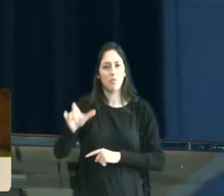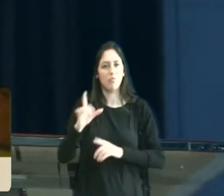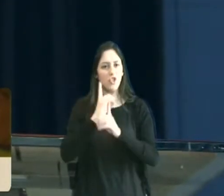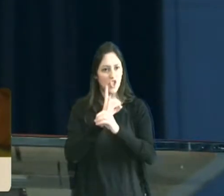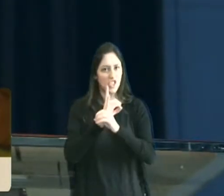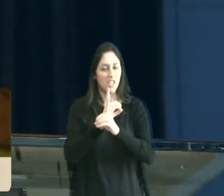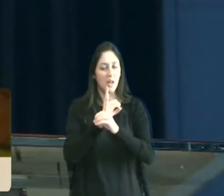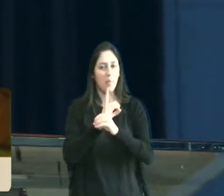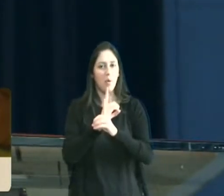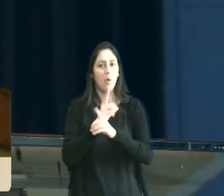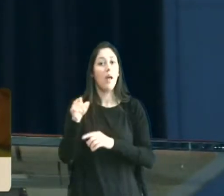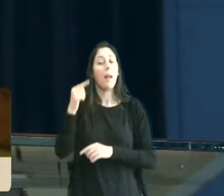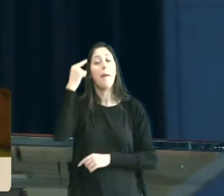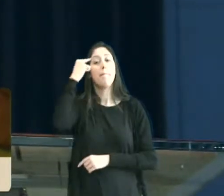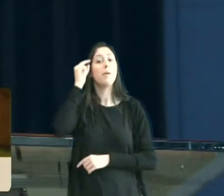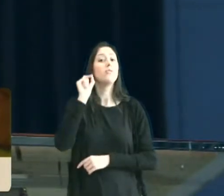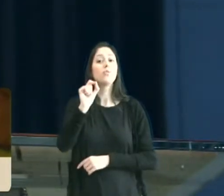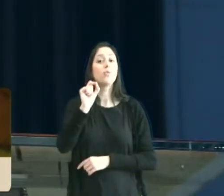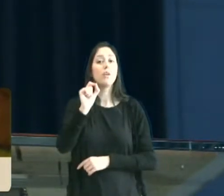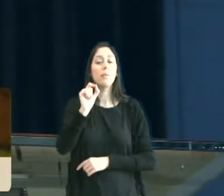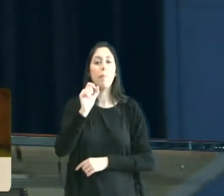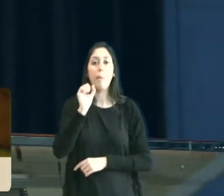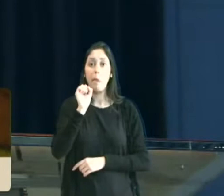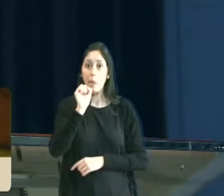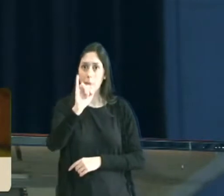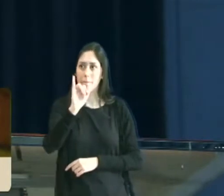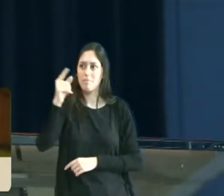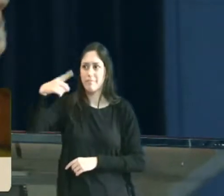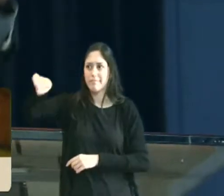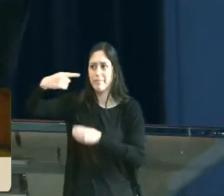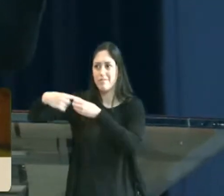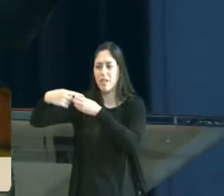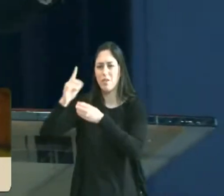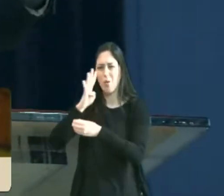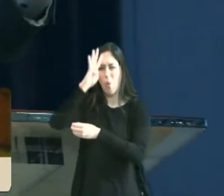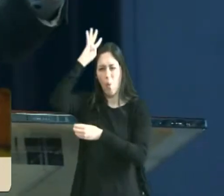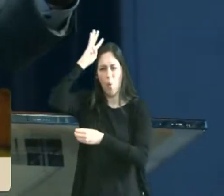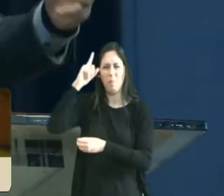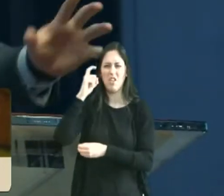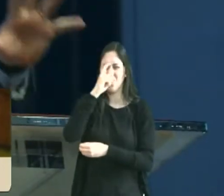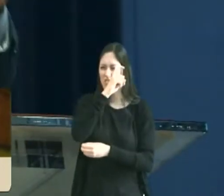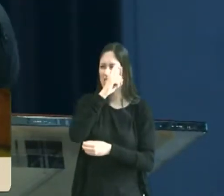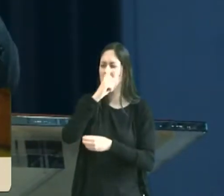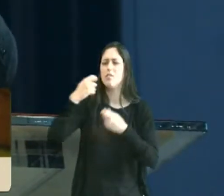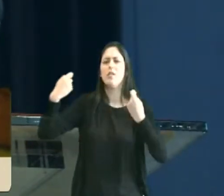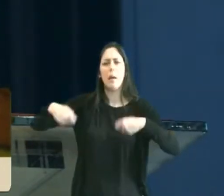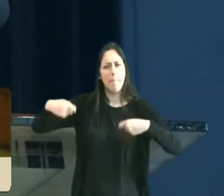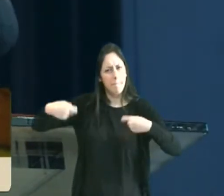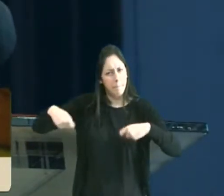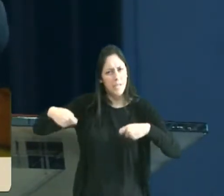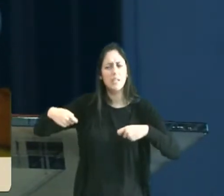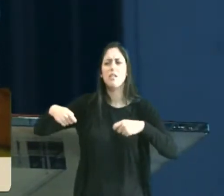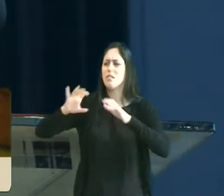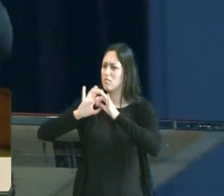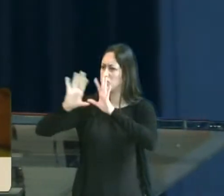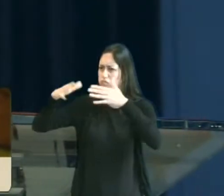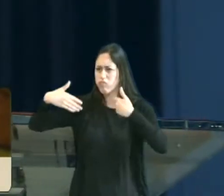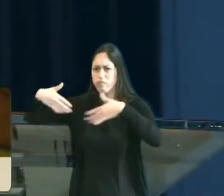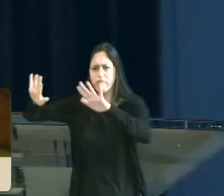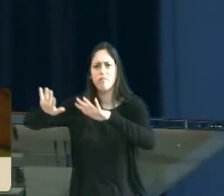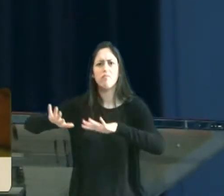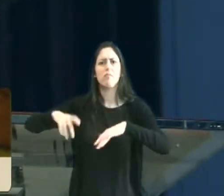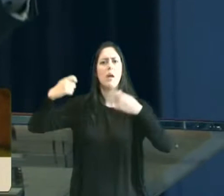de se libertar da repressão de Roma era a força, não pagar impostos,